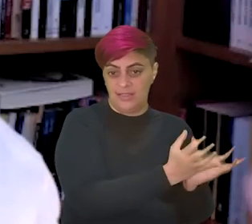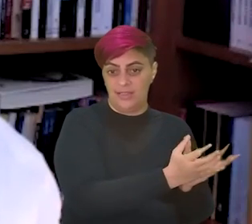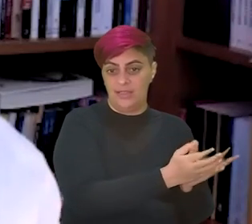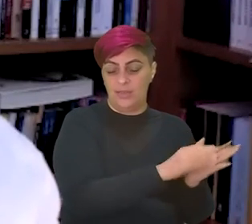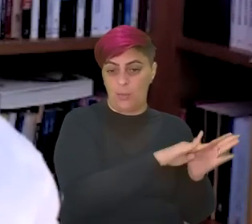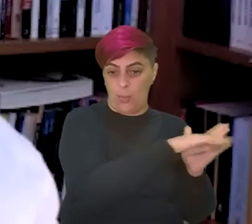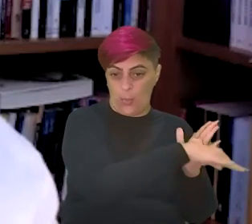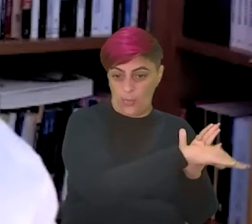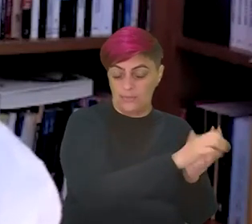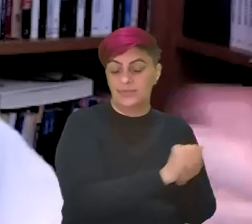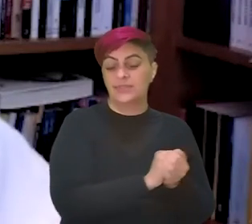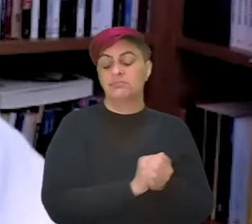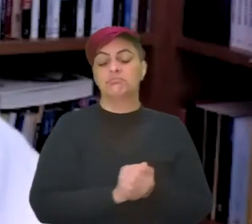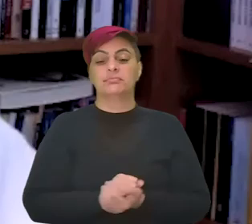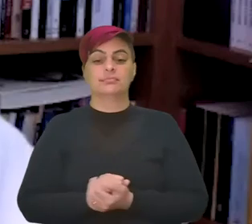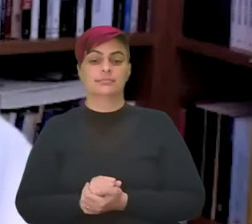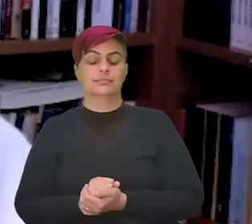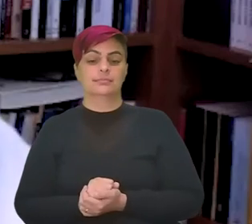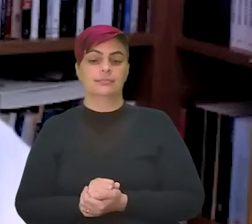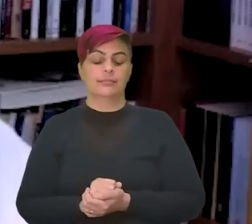em 29. Antes,